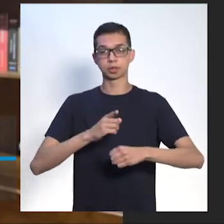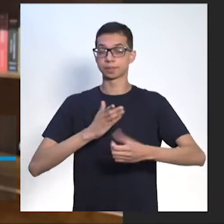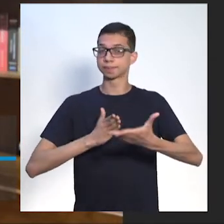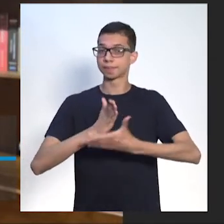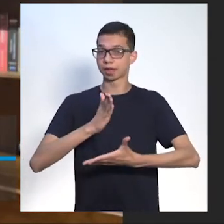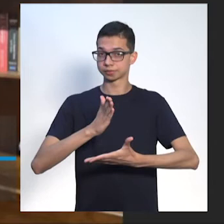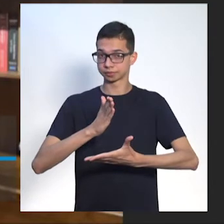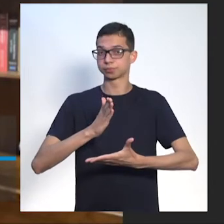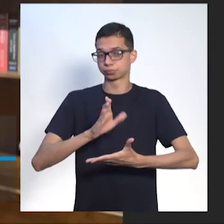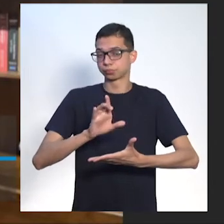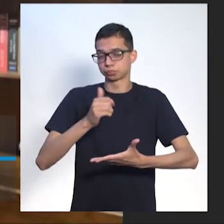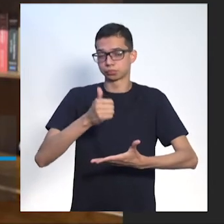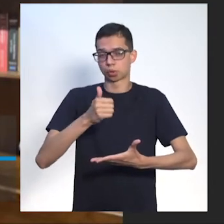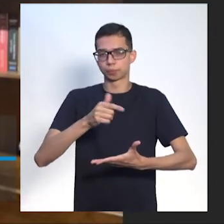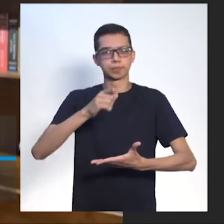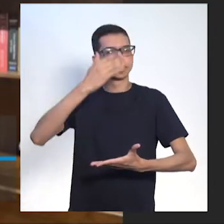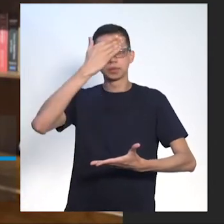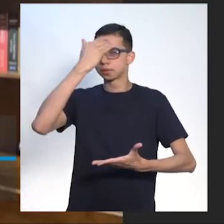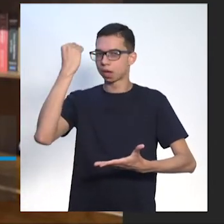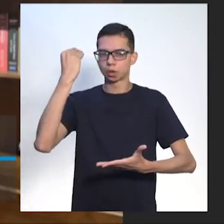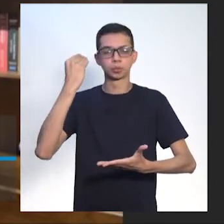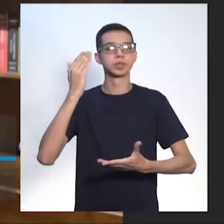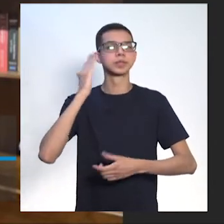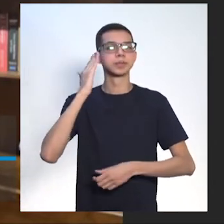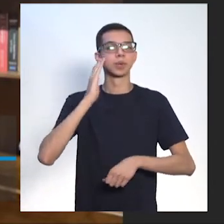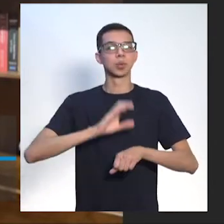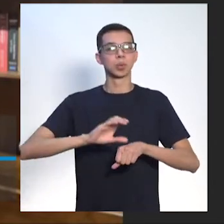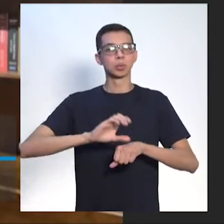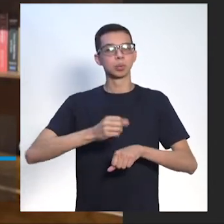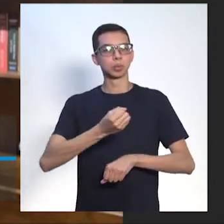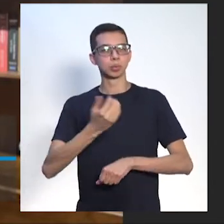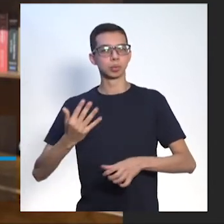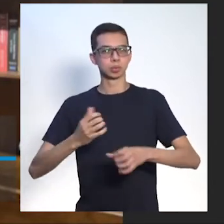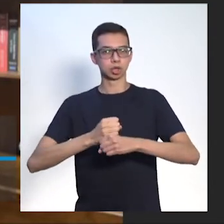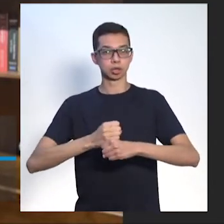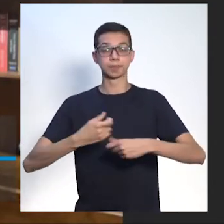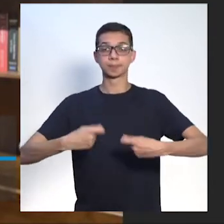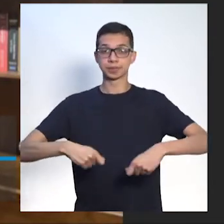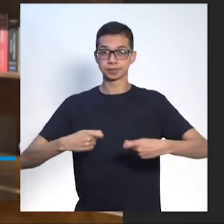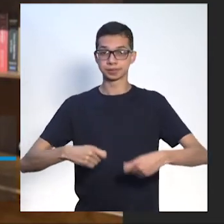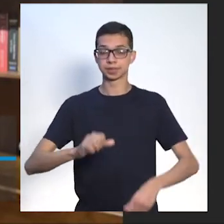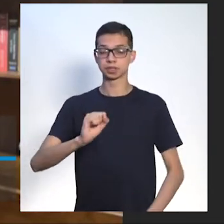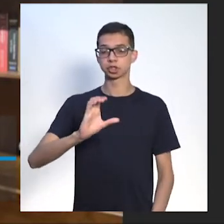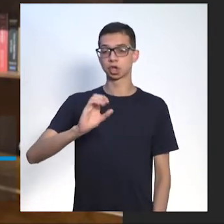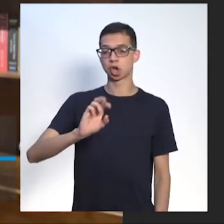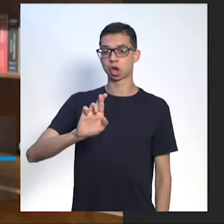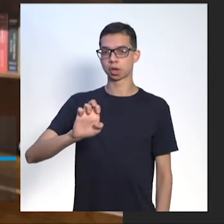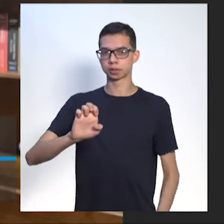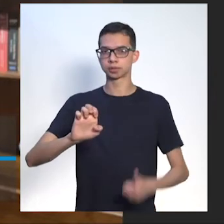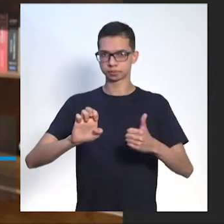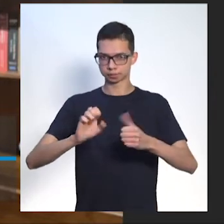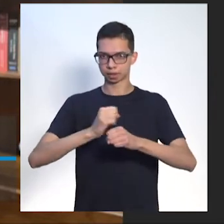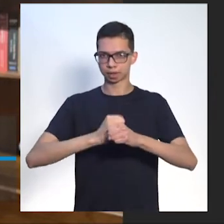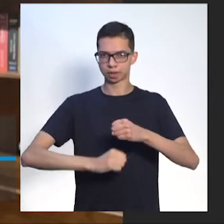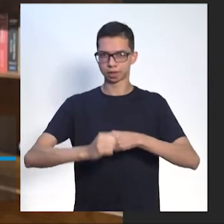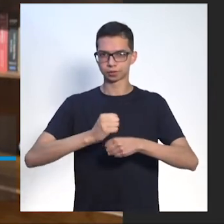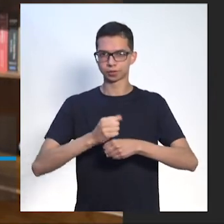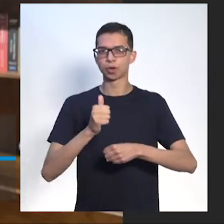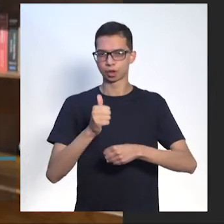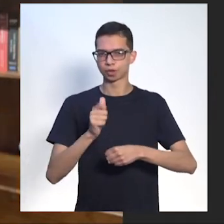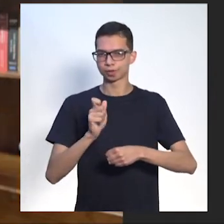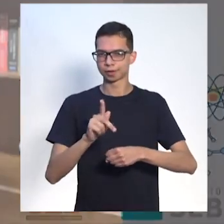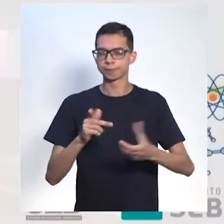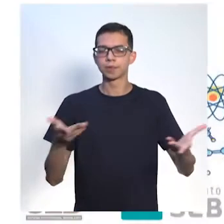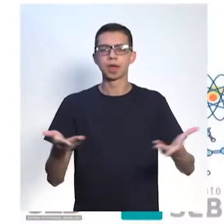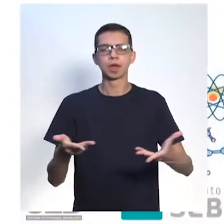se esqueça de olhar a nota corte de cada curso no ano passado. Tranquilo? Sossegado? Vamos seguir em frente. No